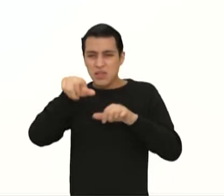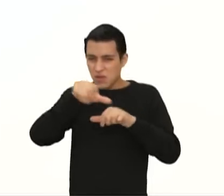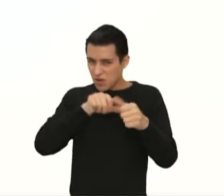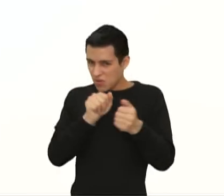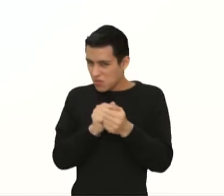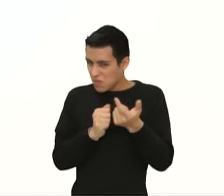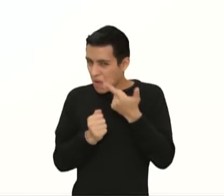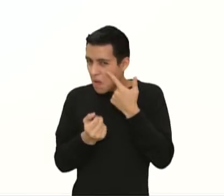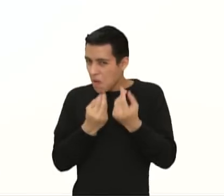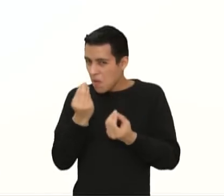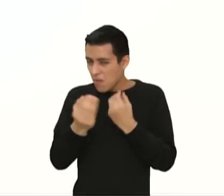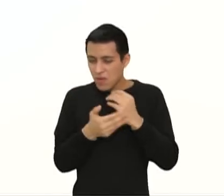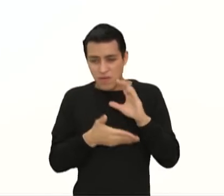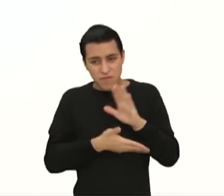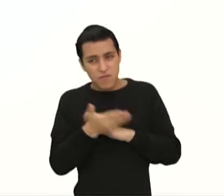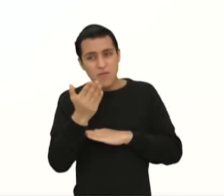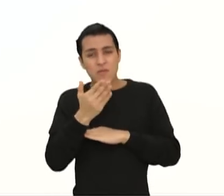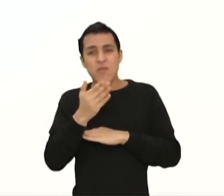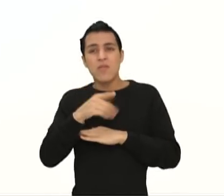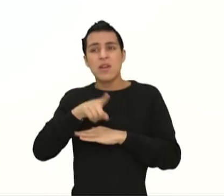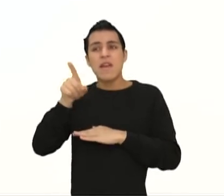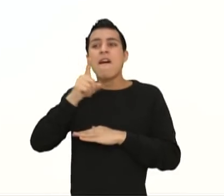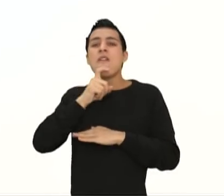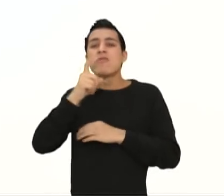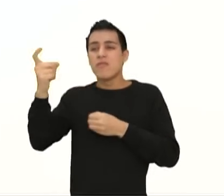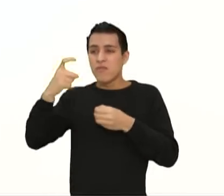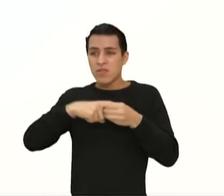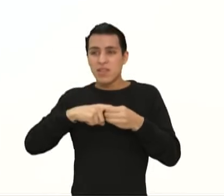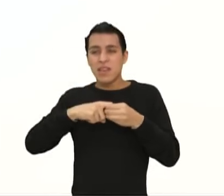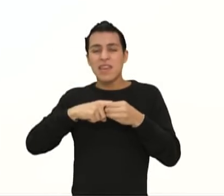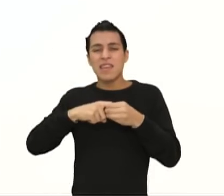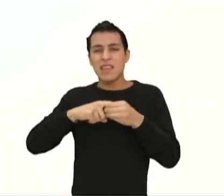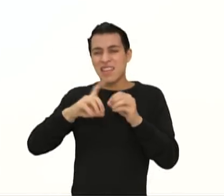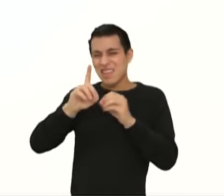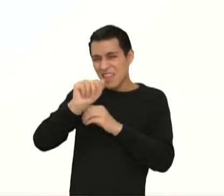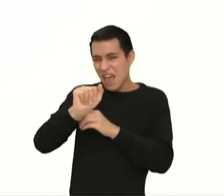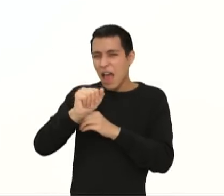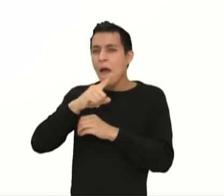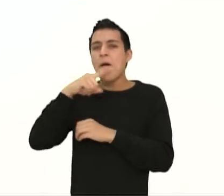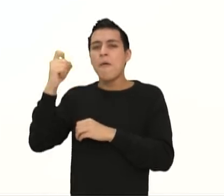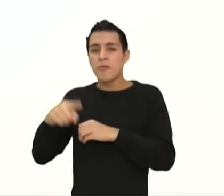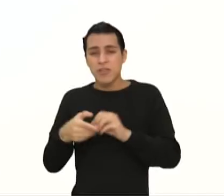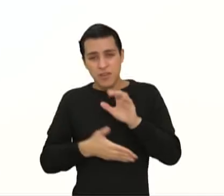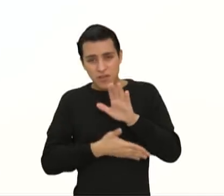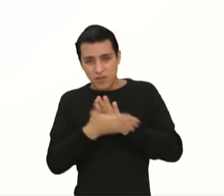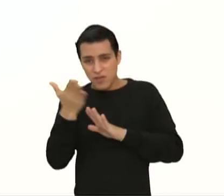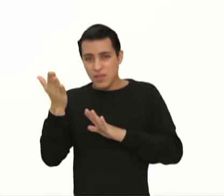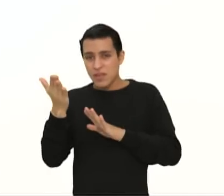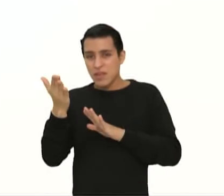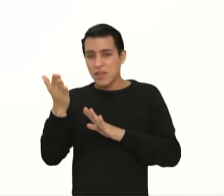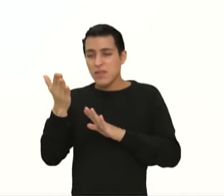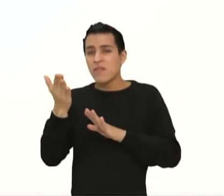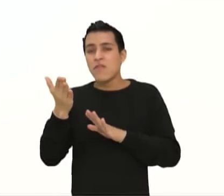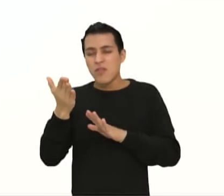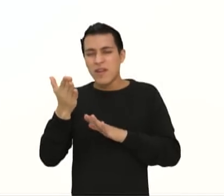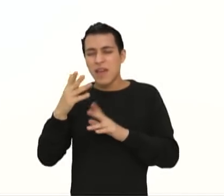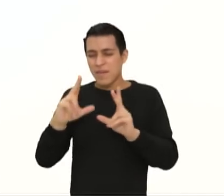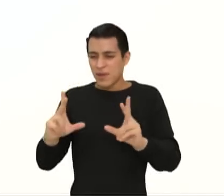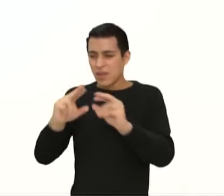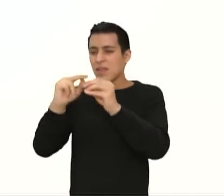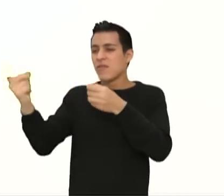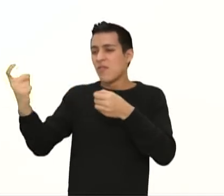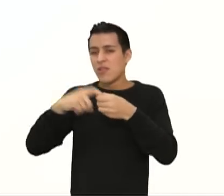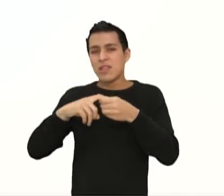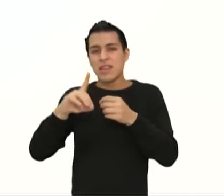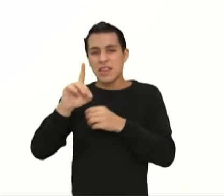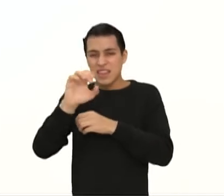comigo. Fui à Rússia, voltei da Rússia. Fui a Paris, voltei de Paris.